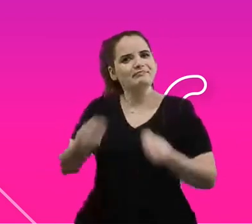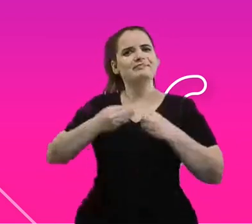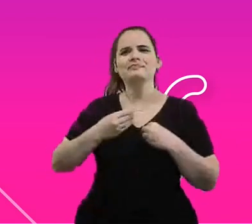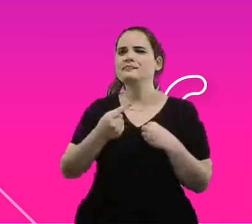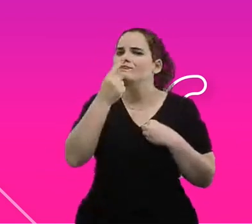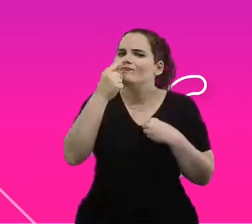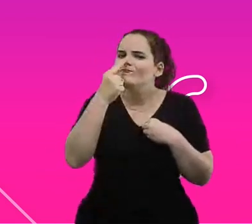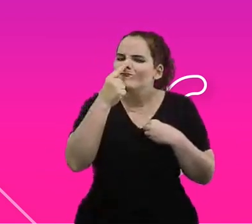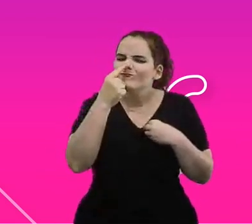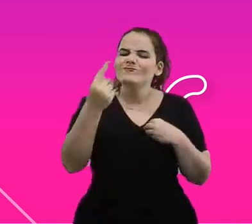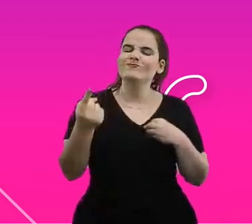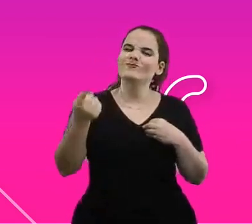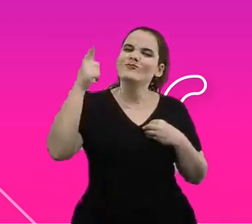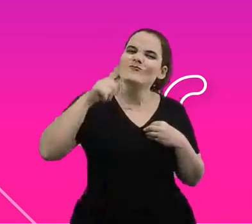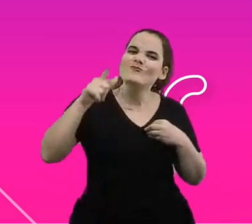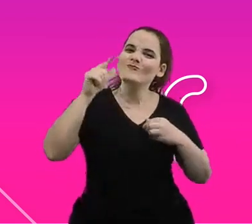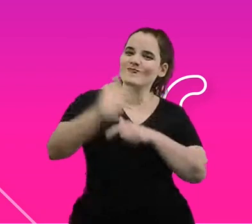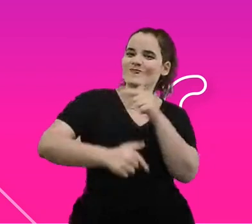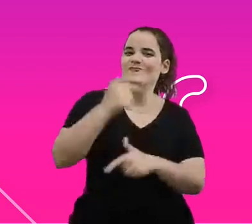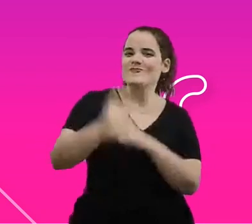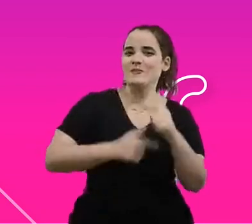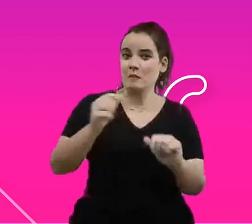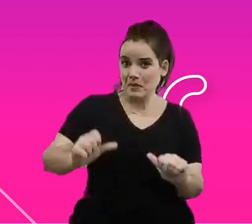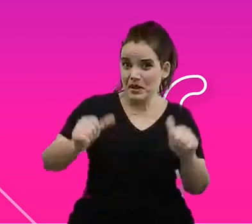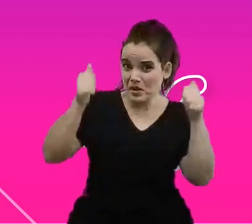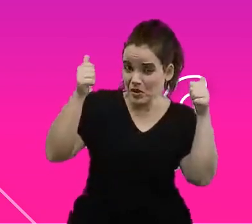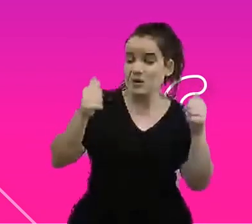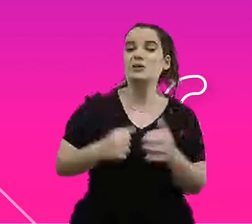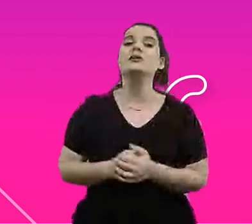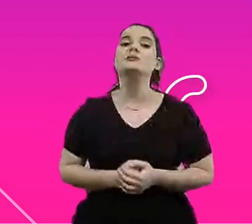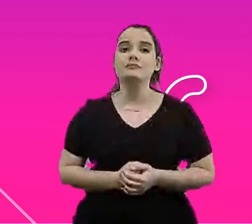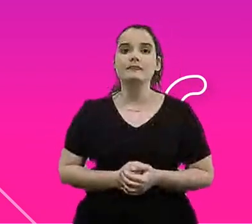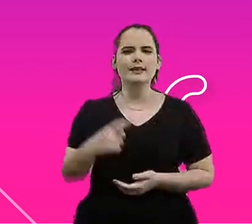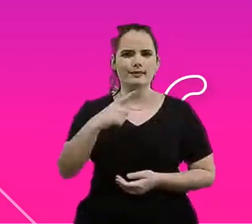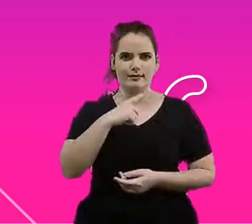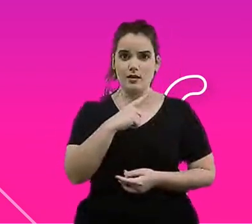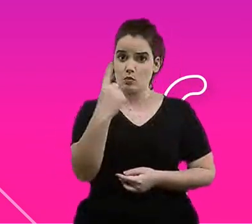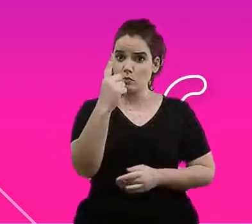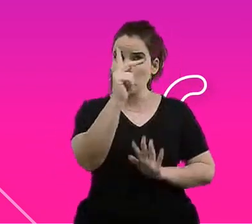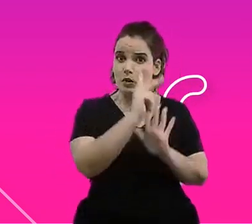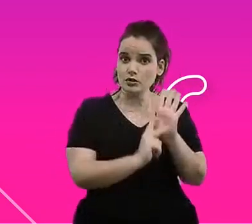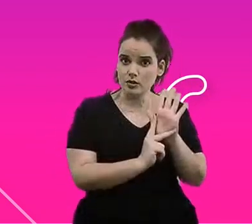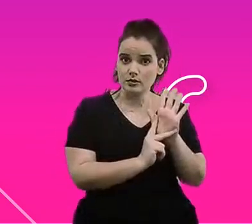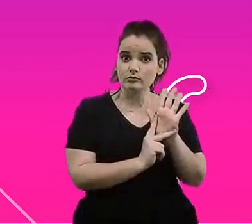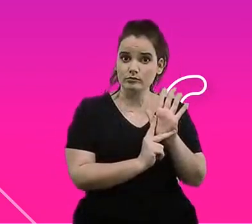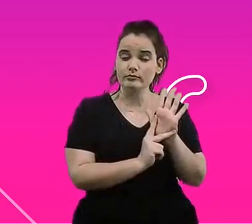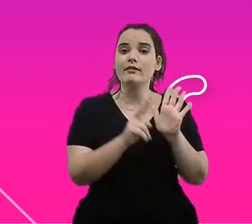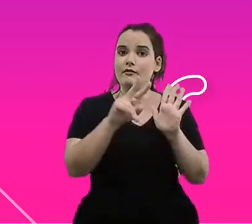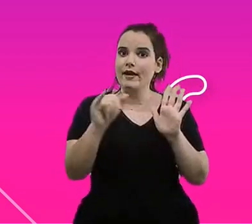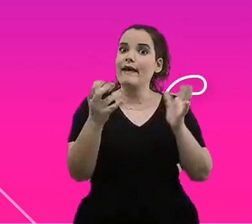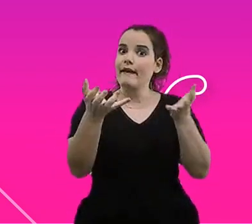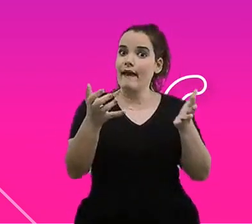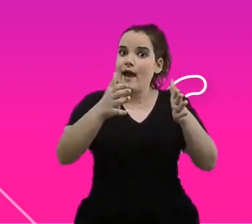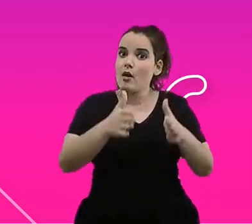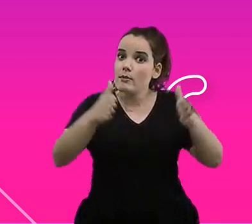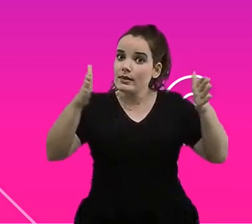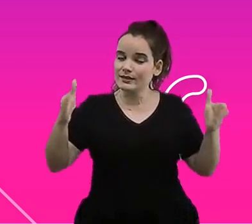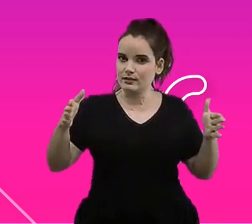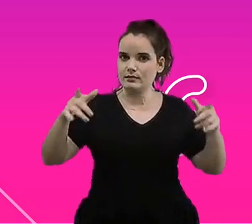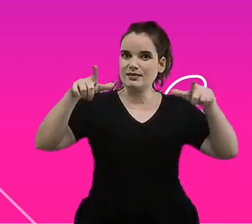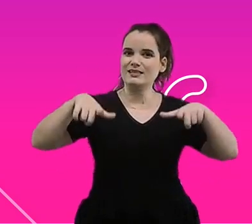possibilidades, que é um projeto que já está em andamento, é a ampliação da sala de situação, para o monitoramento de